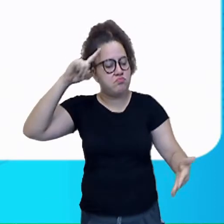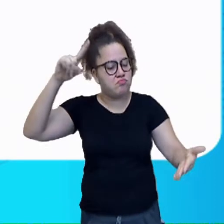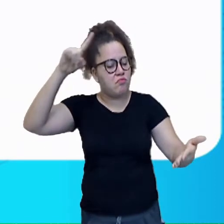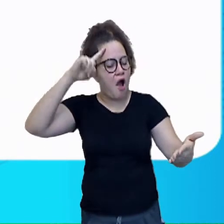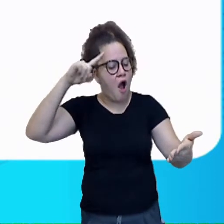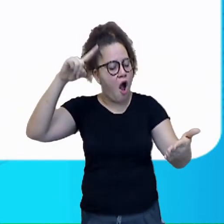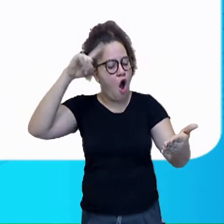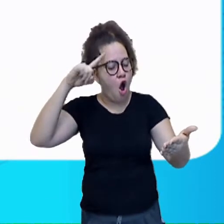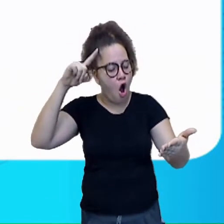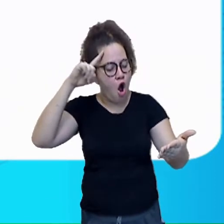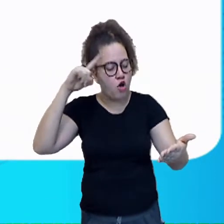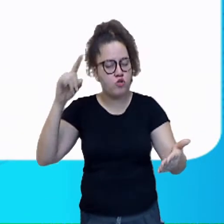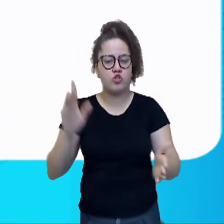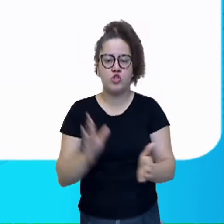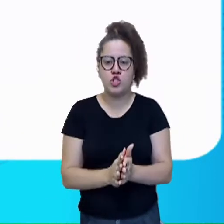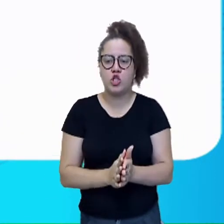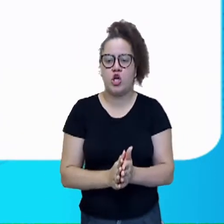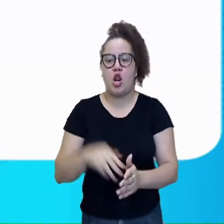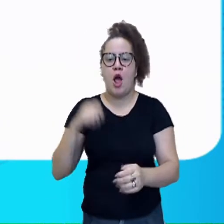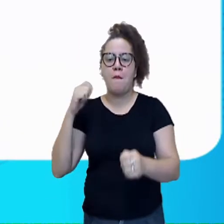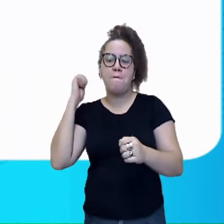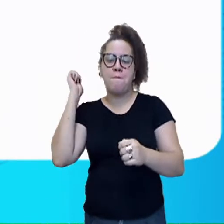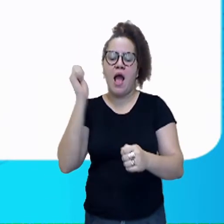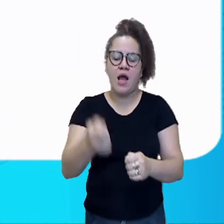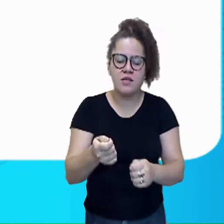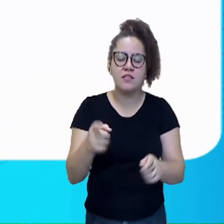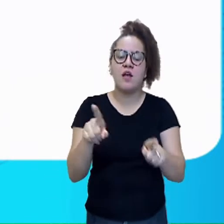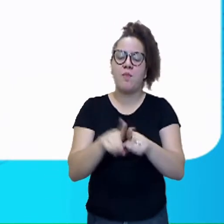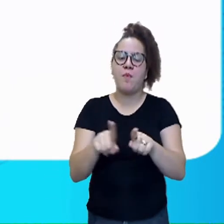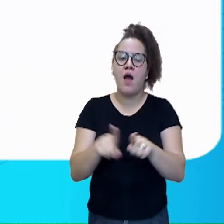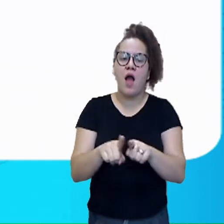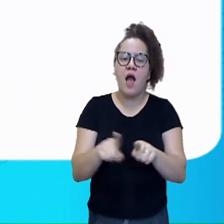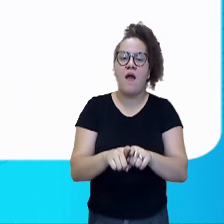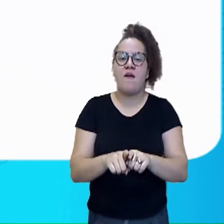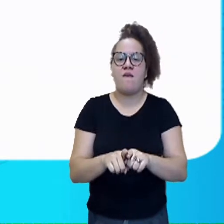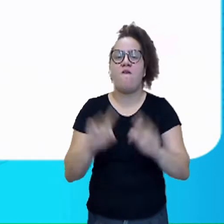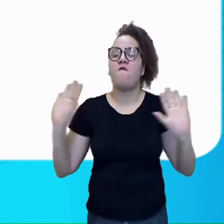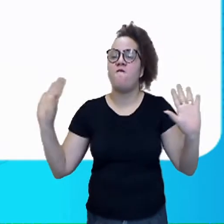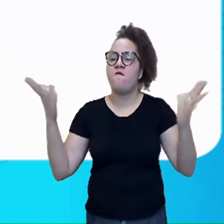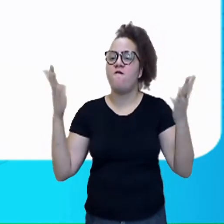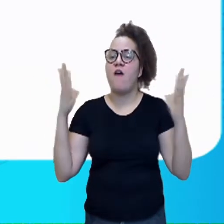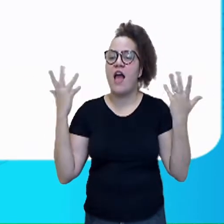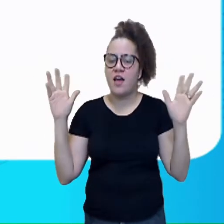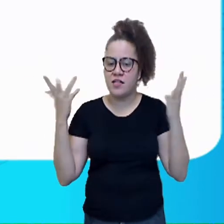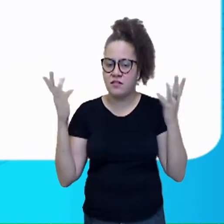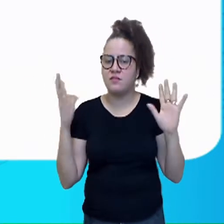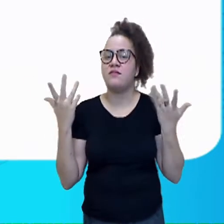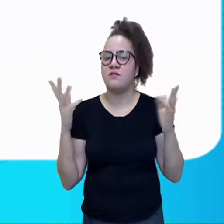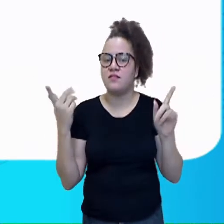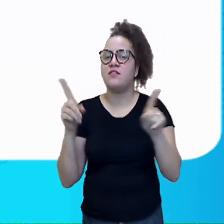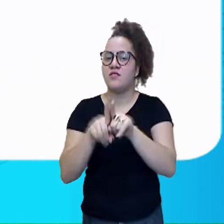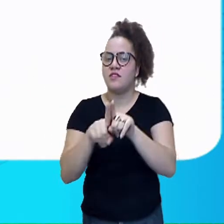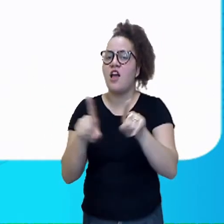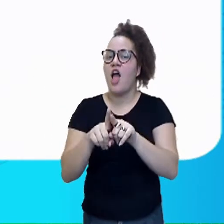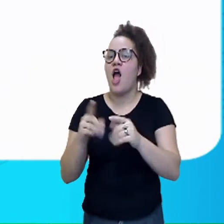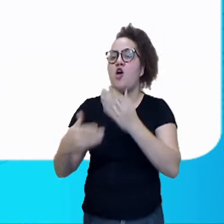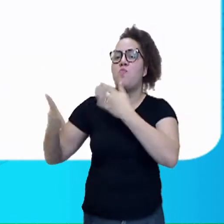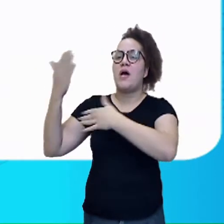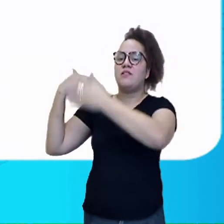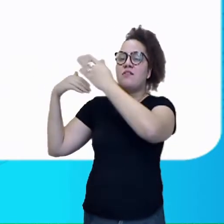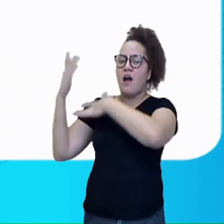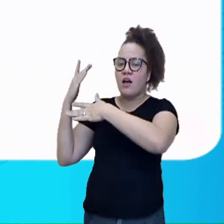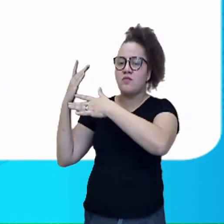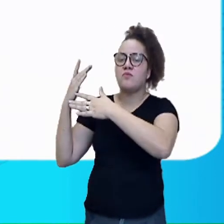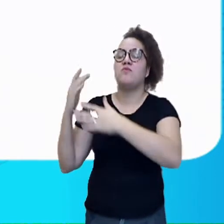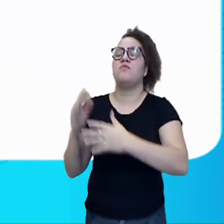a caça, né, a pesca. Então, eles também faziam festas quando eles tinham boas caças. Então, isso